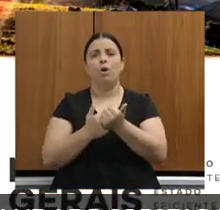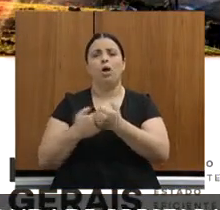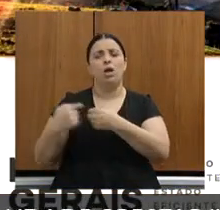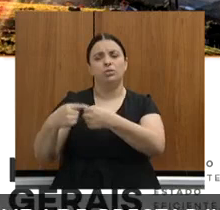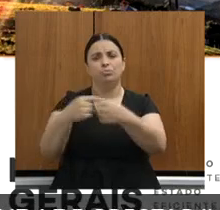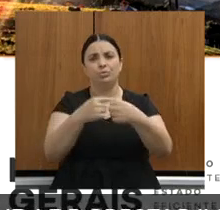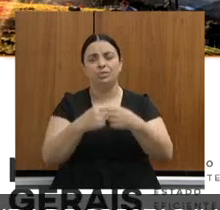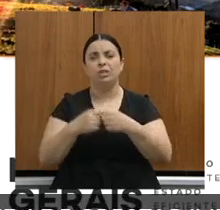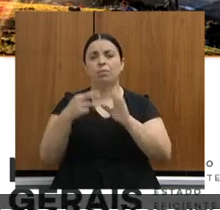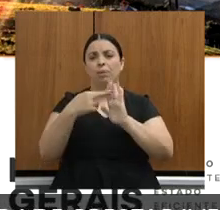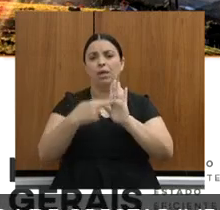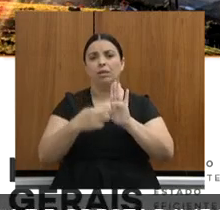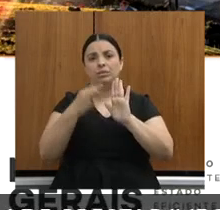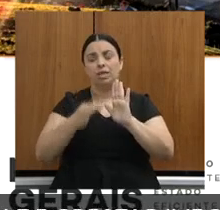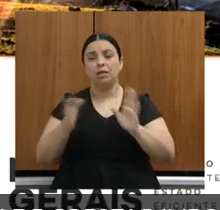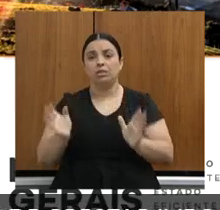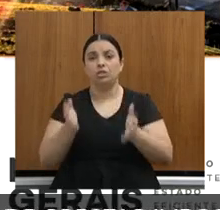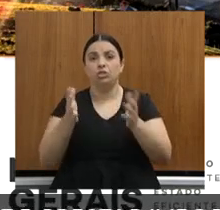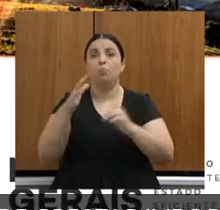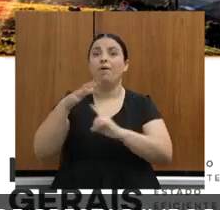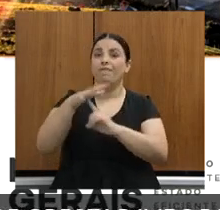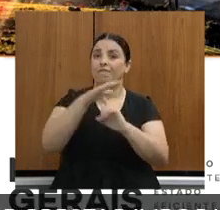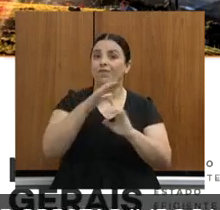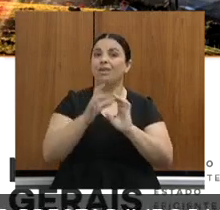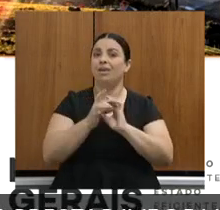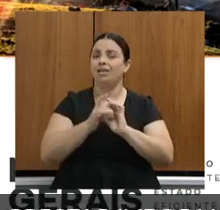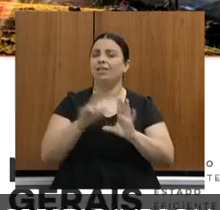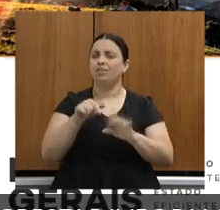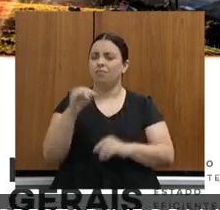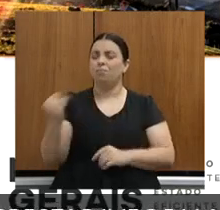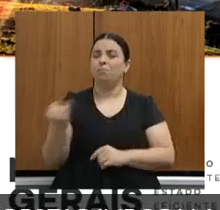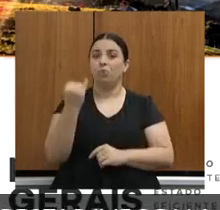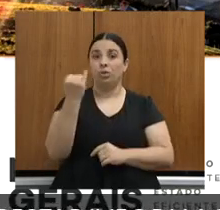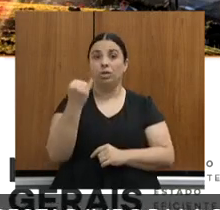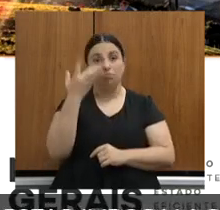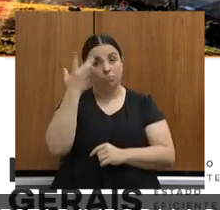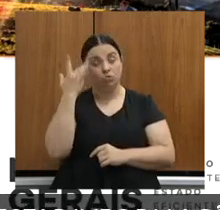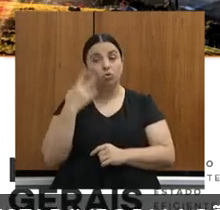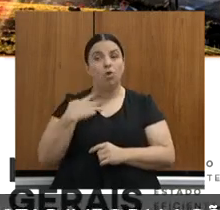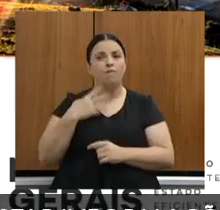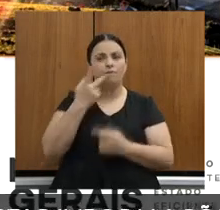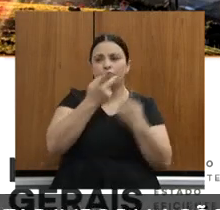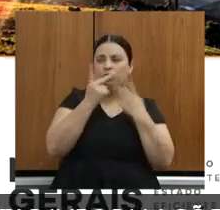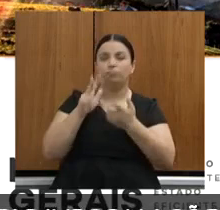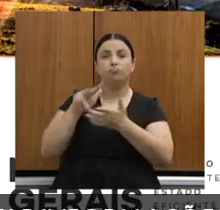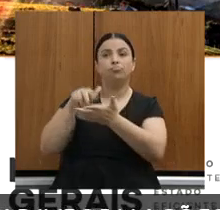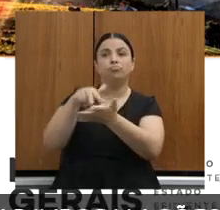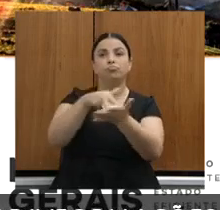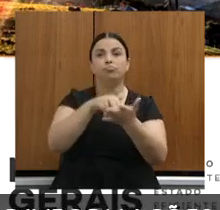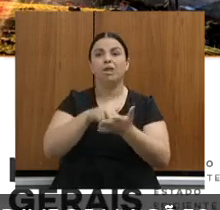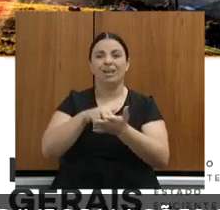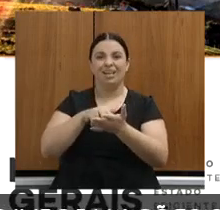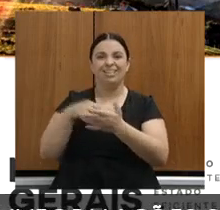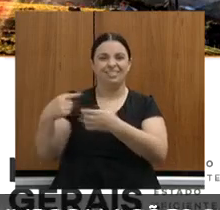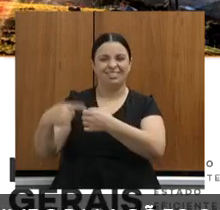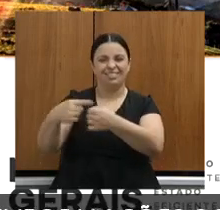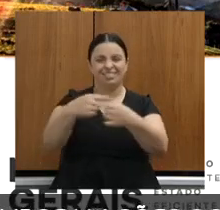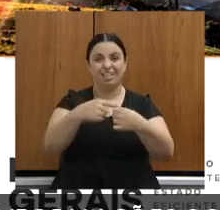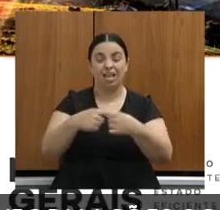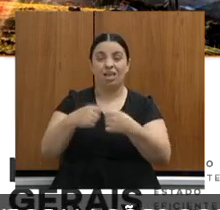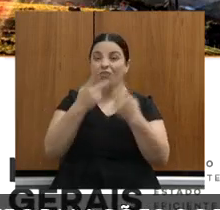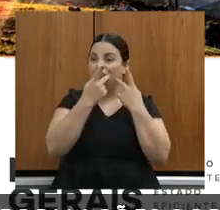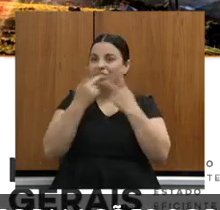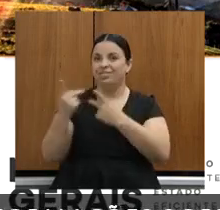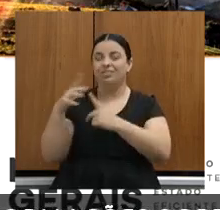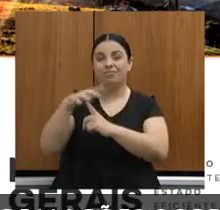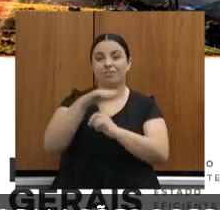e estímulos As feiras livres e isso é muito importante só quem anda pelo interior e visita a uma feira livre para entender o quanto